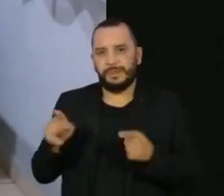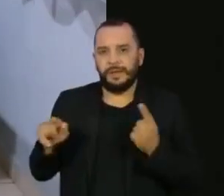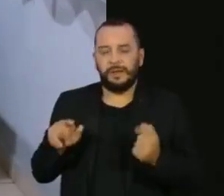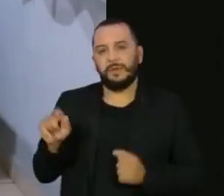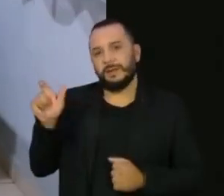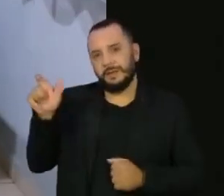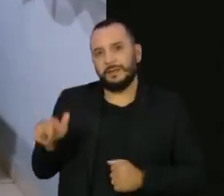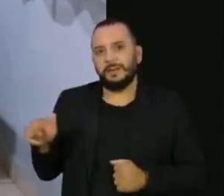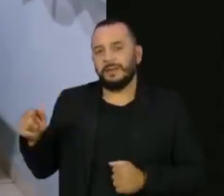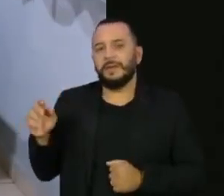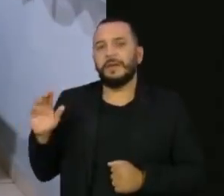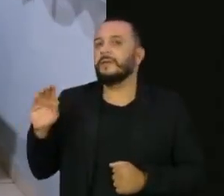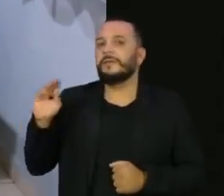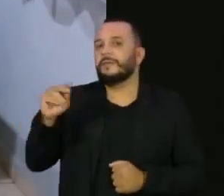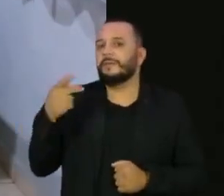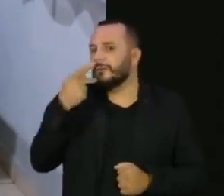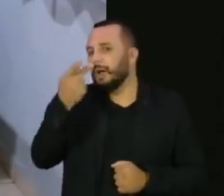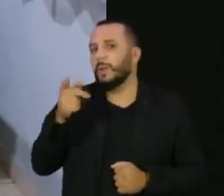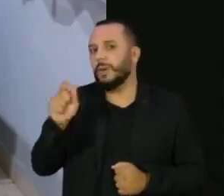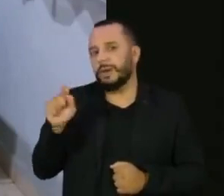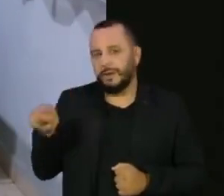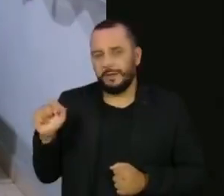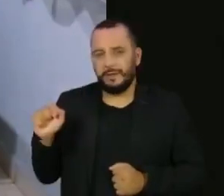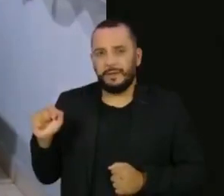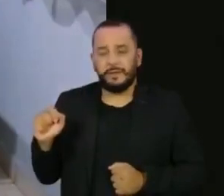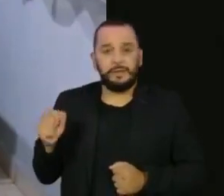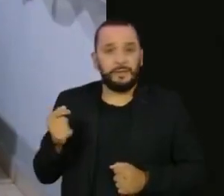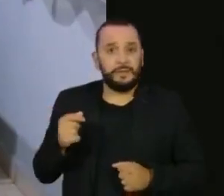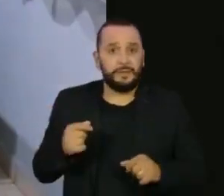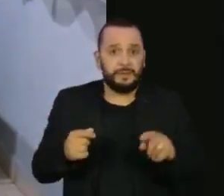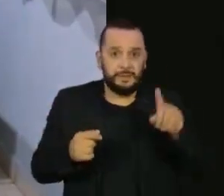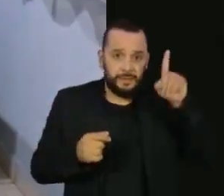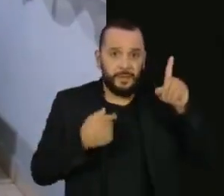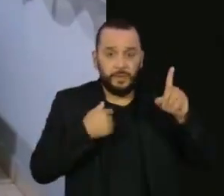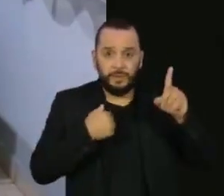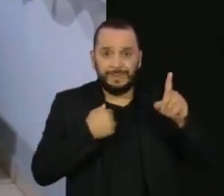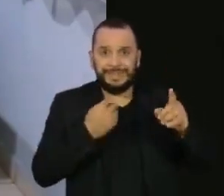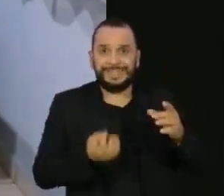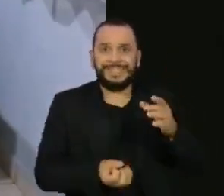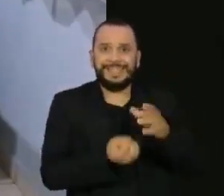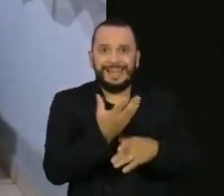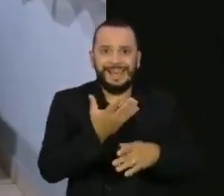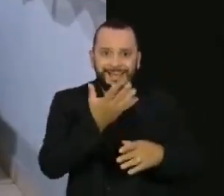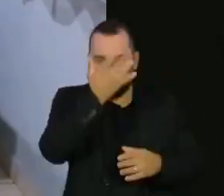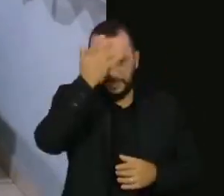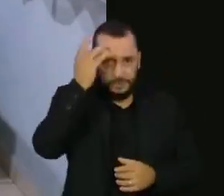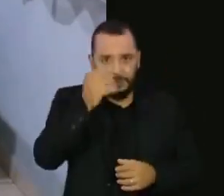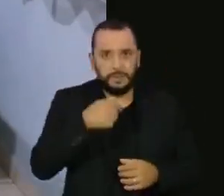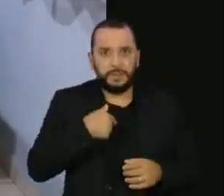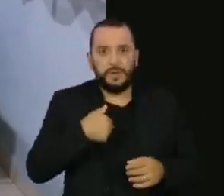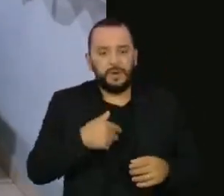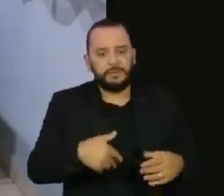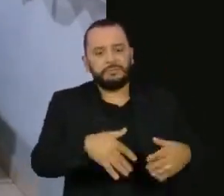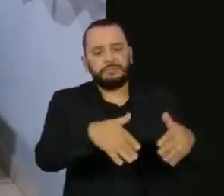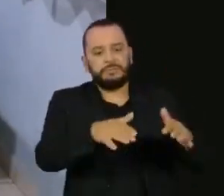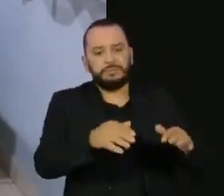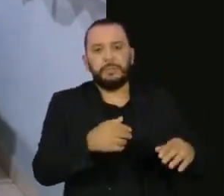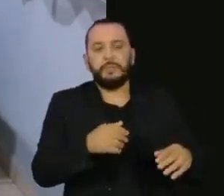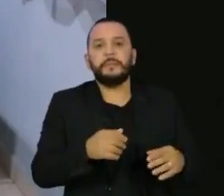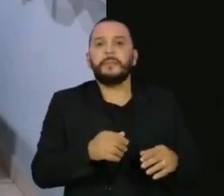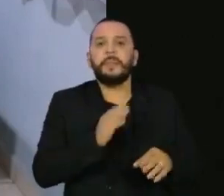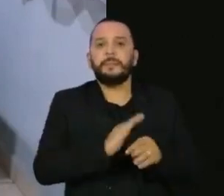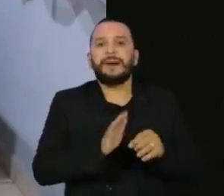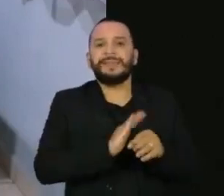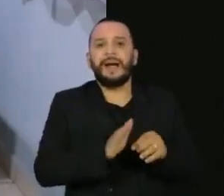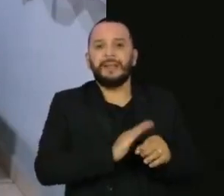falam, criar as pessoas assim como Deus criou, fez a batata, né? Bota na terra e brota. Não é assim, não é assim